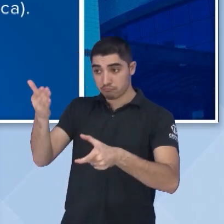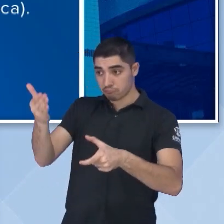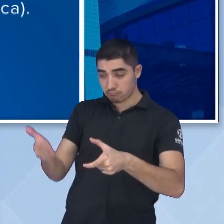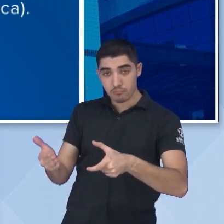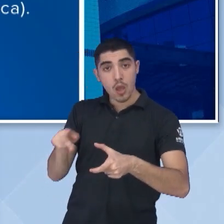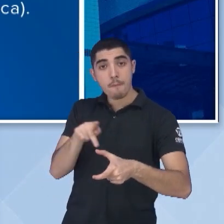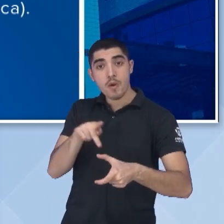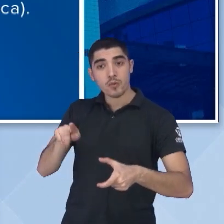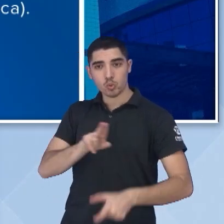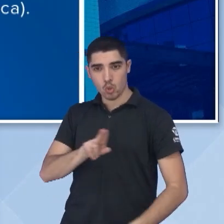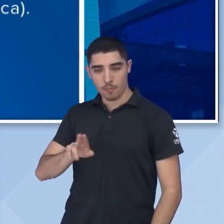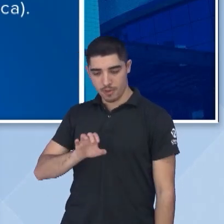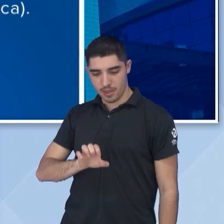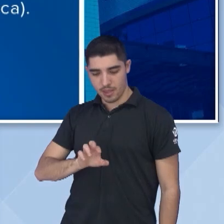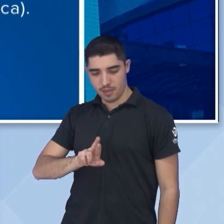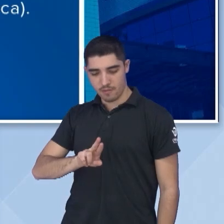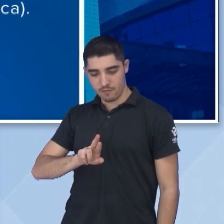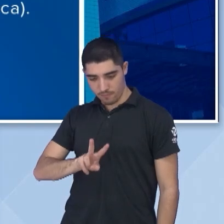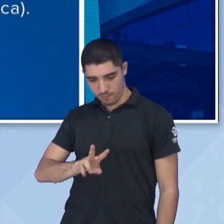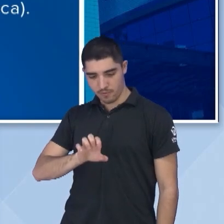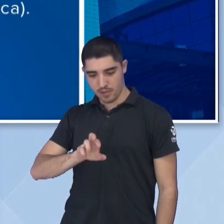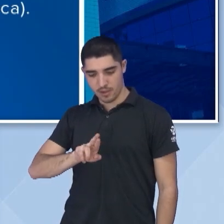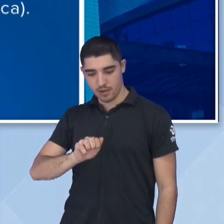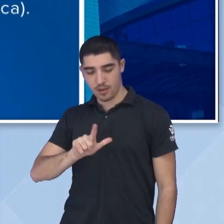professor Everaldo Miranda Passos.